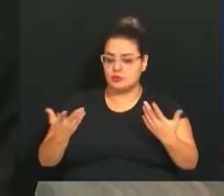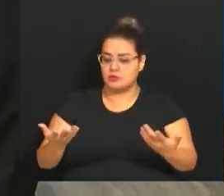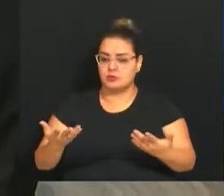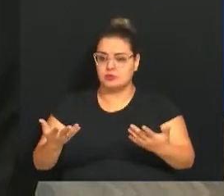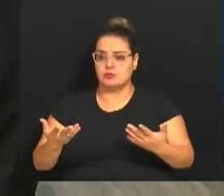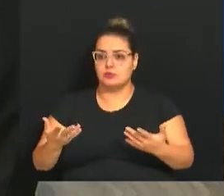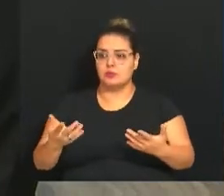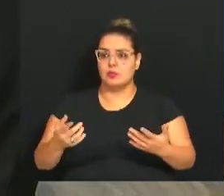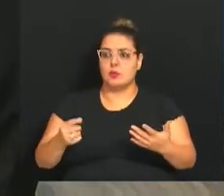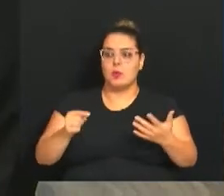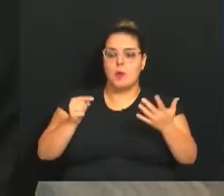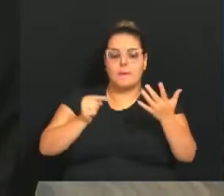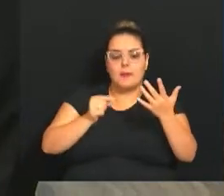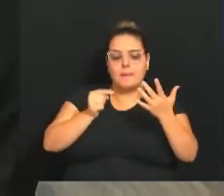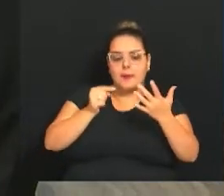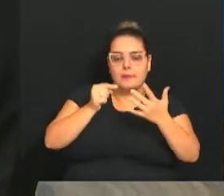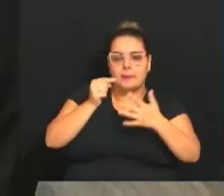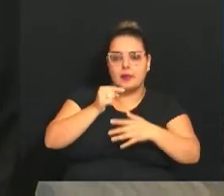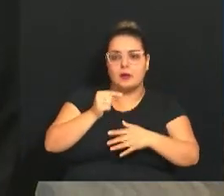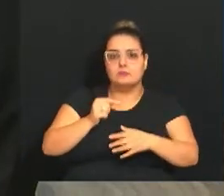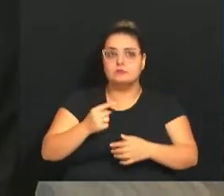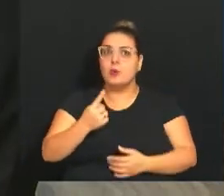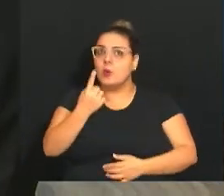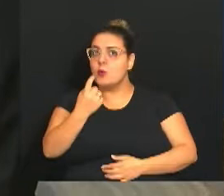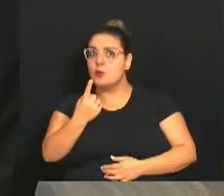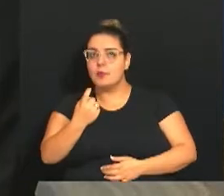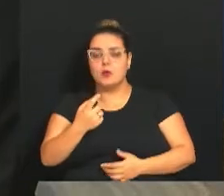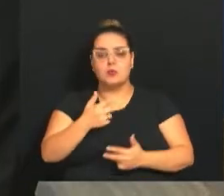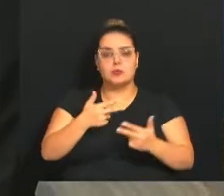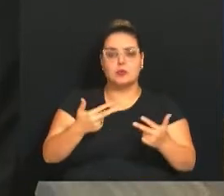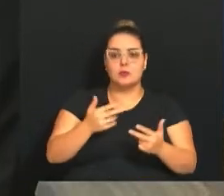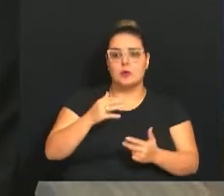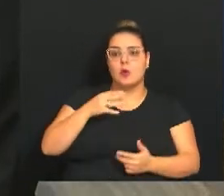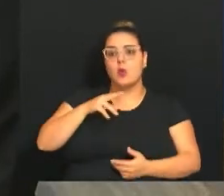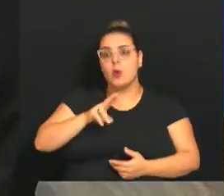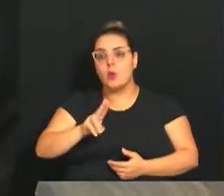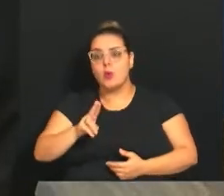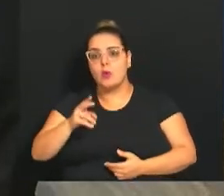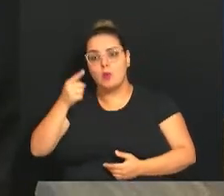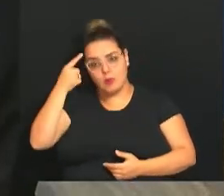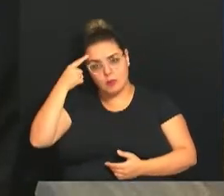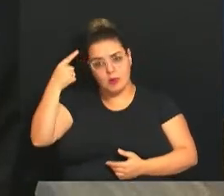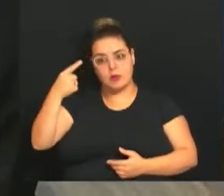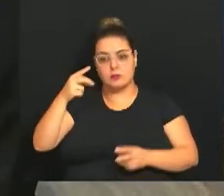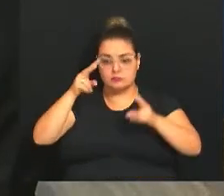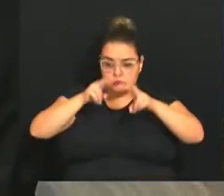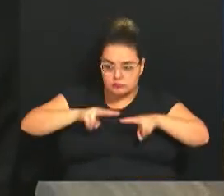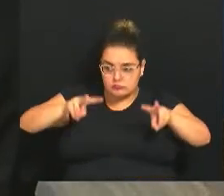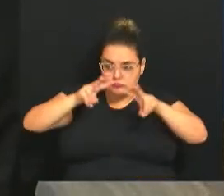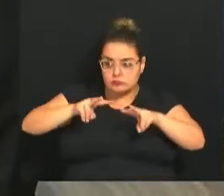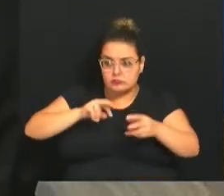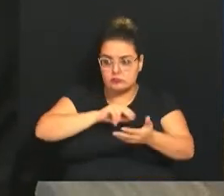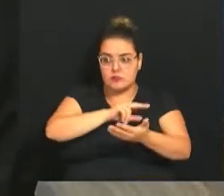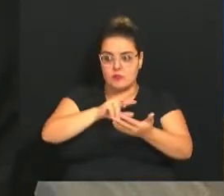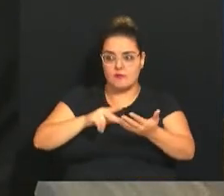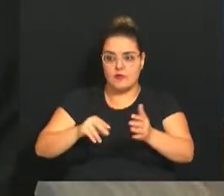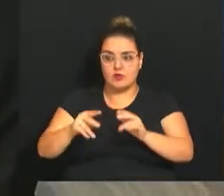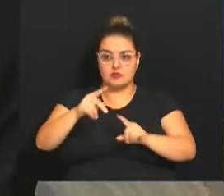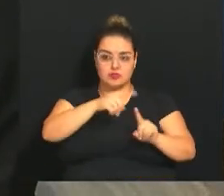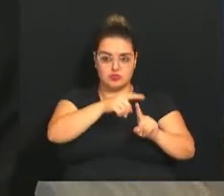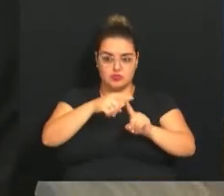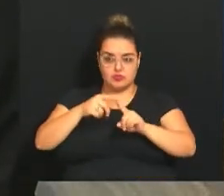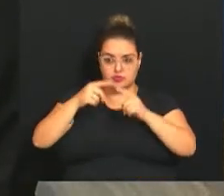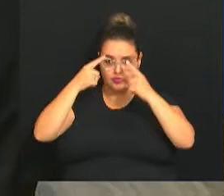um ponto ou até faz um recorte do ponto de vista de vários tipos de violências que acontecem contra